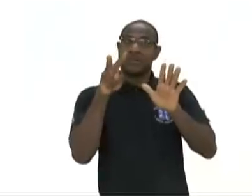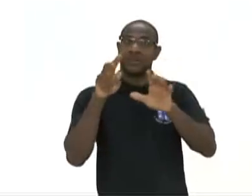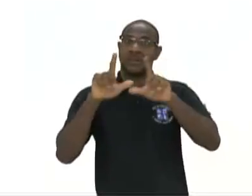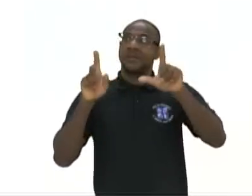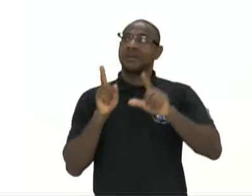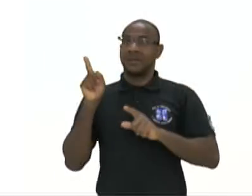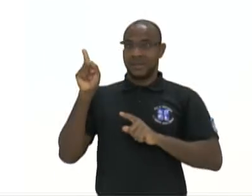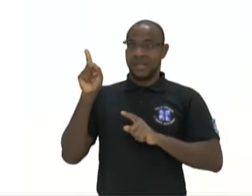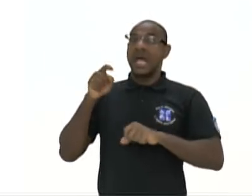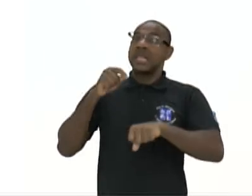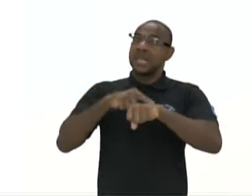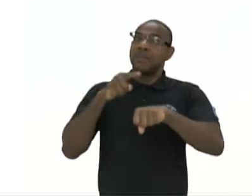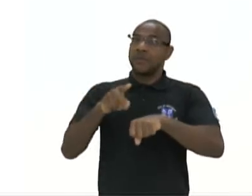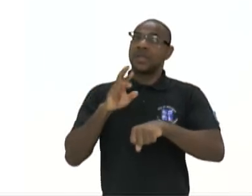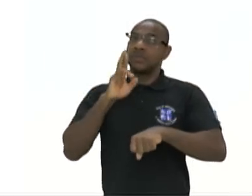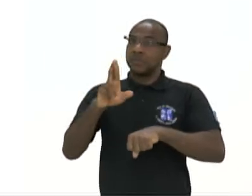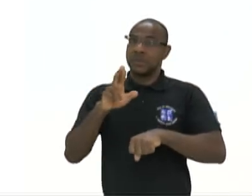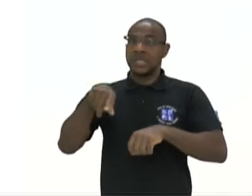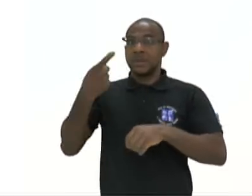bom? Tempinho para você.